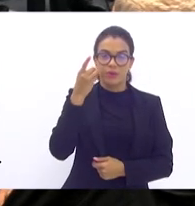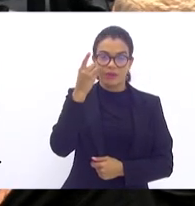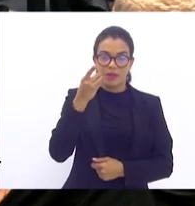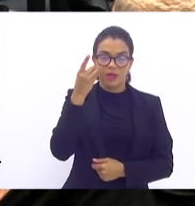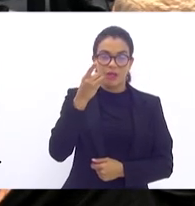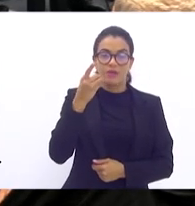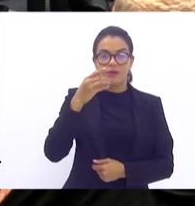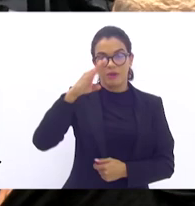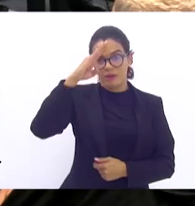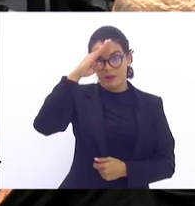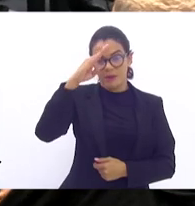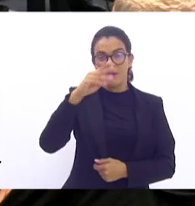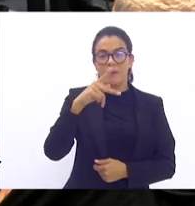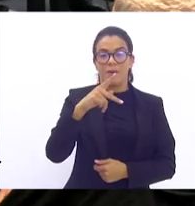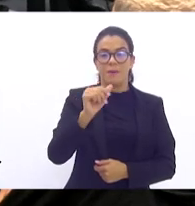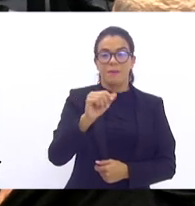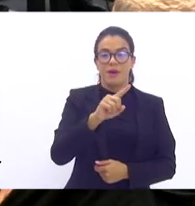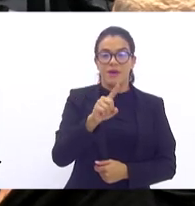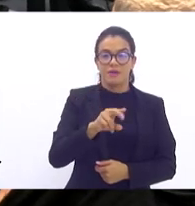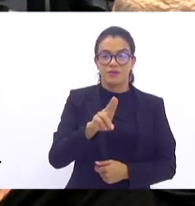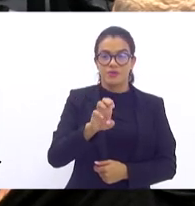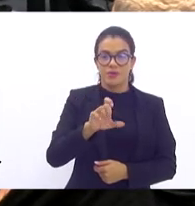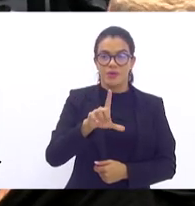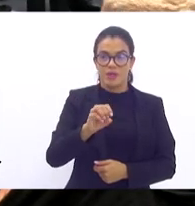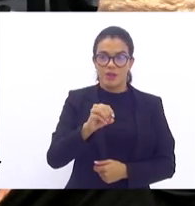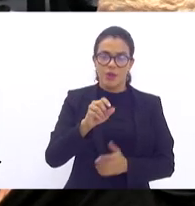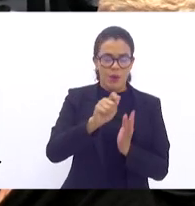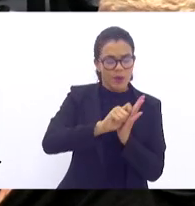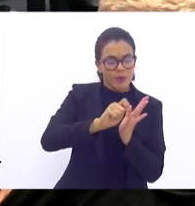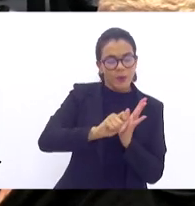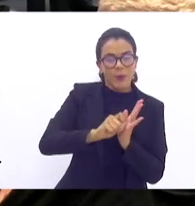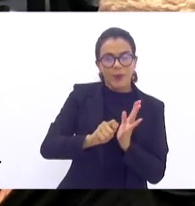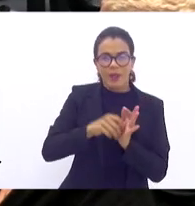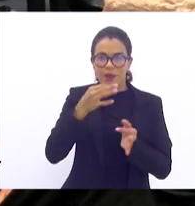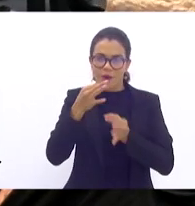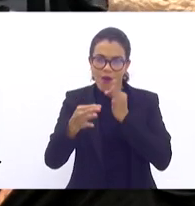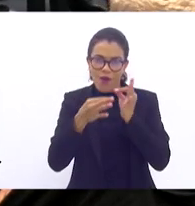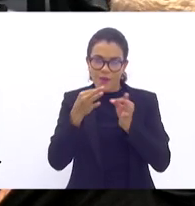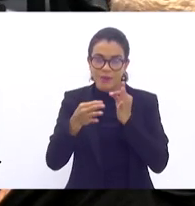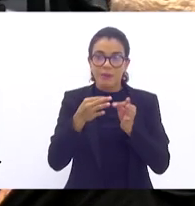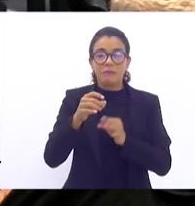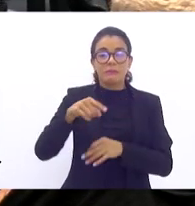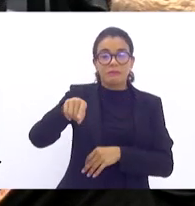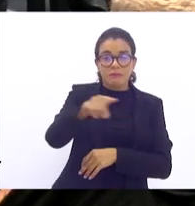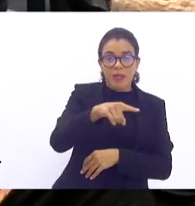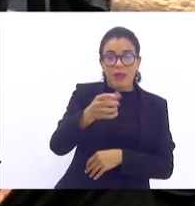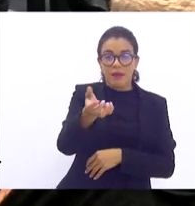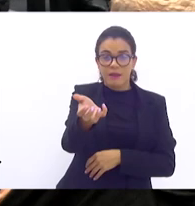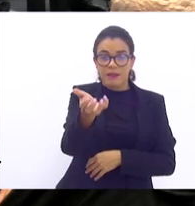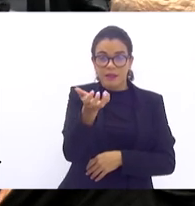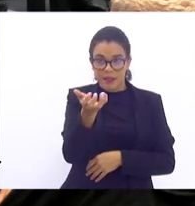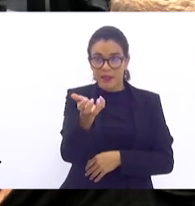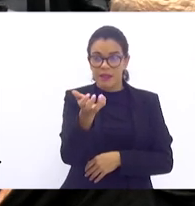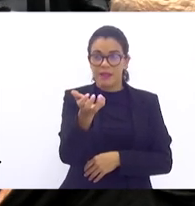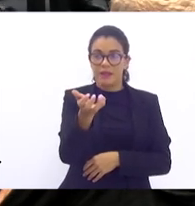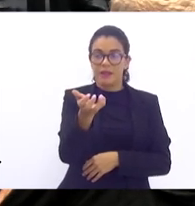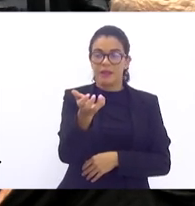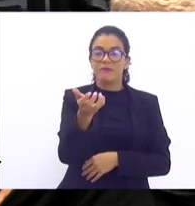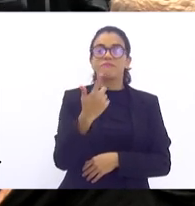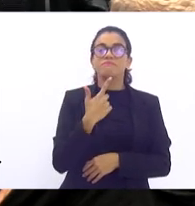General pazuelo e tenho alguns comentários que eu queria fazer depois e queria pedir o seguinte quem quiser se fazer